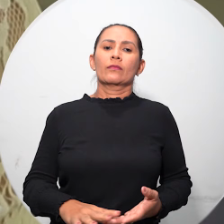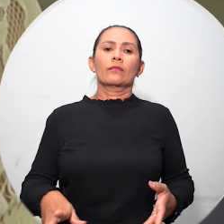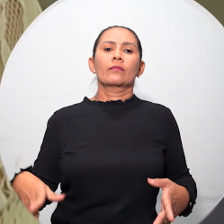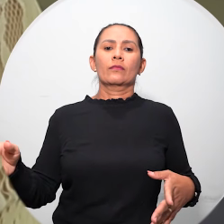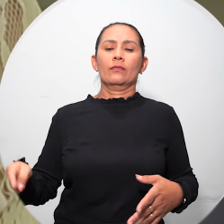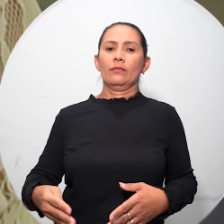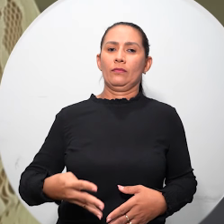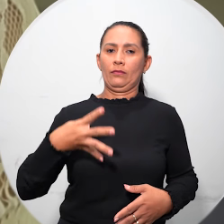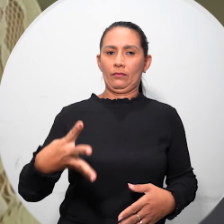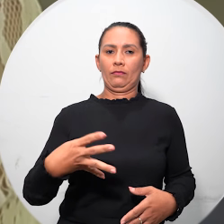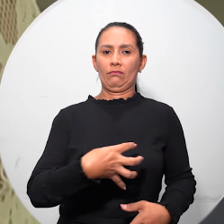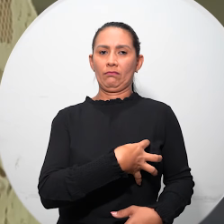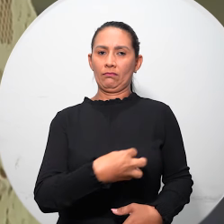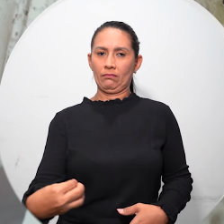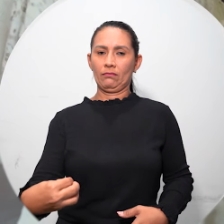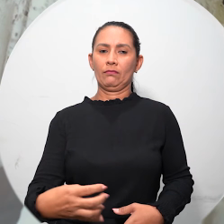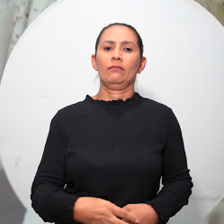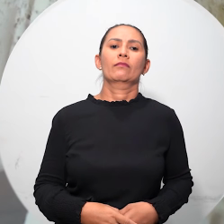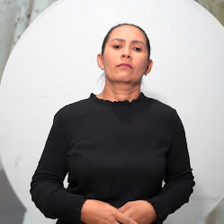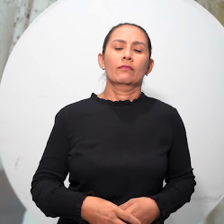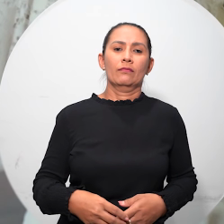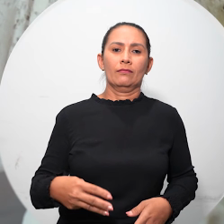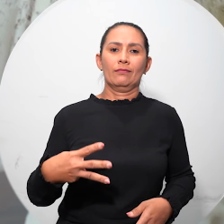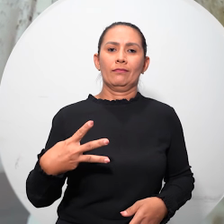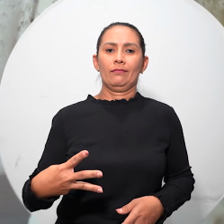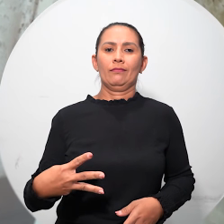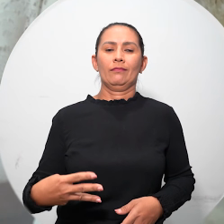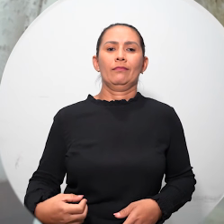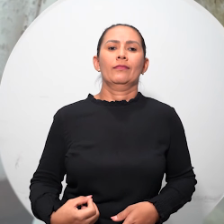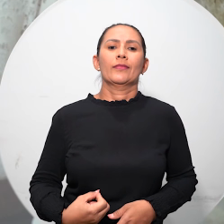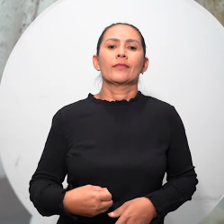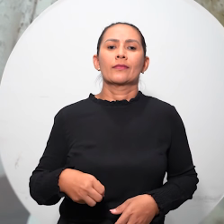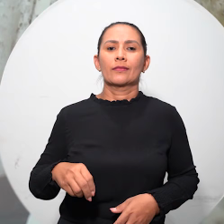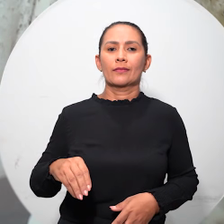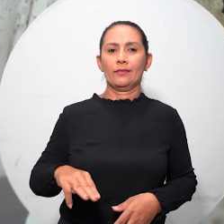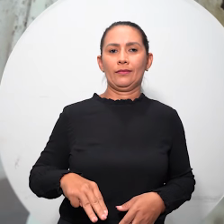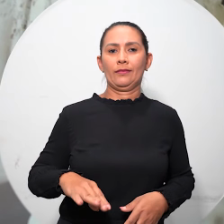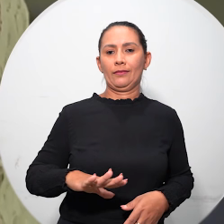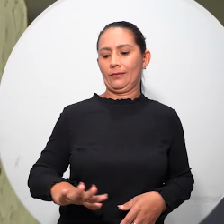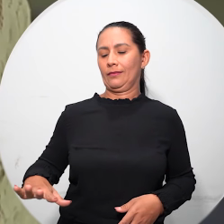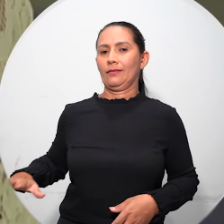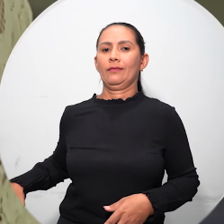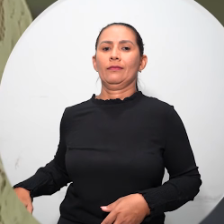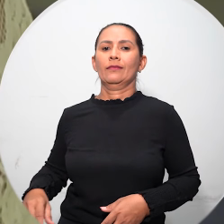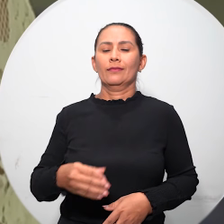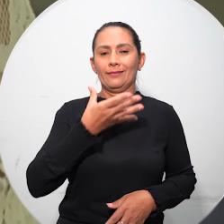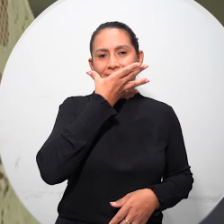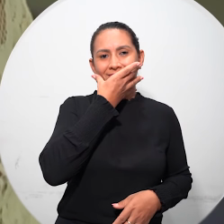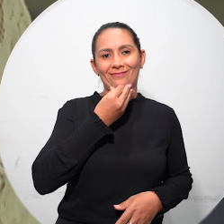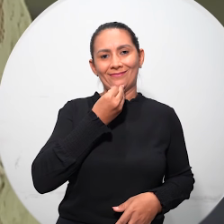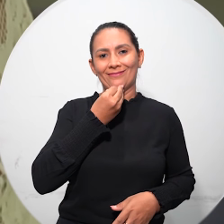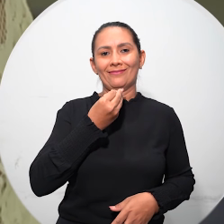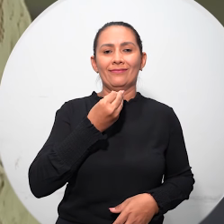2 em uma de ferro, só quando ele fazer ferro, quando ele fabricar coisa com ferro, e a outra era a oficina de lanternagem. Ele acabou a oficina em São